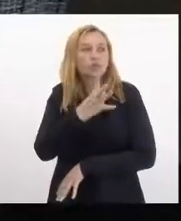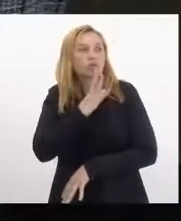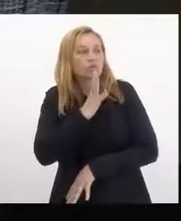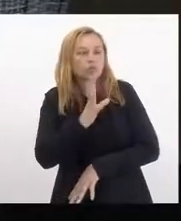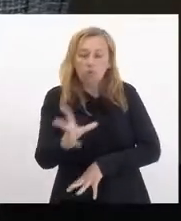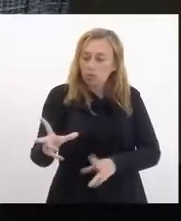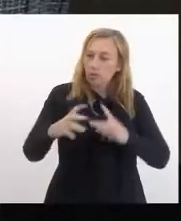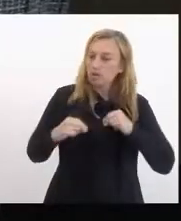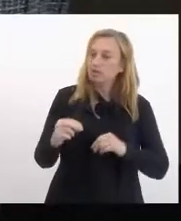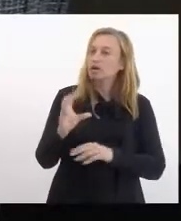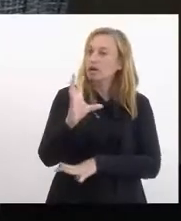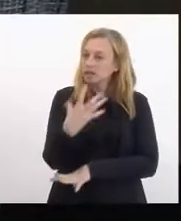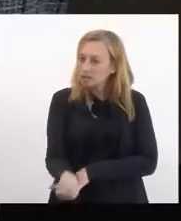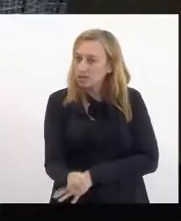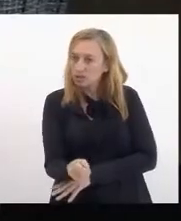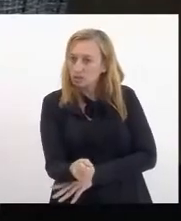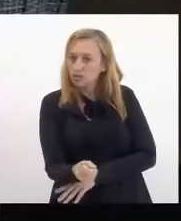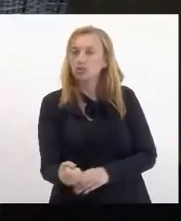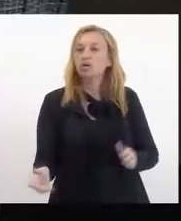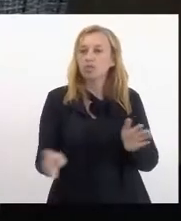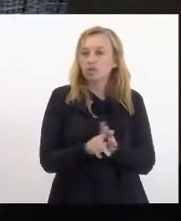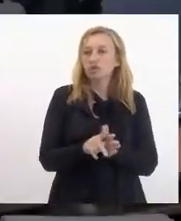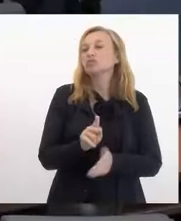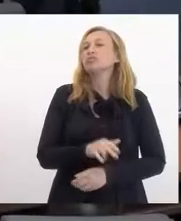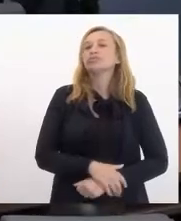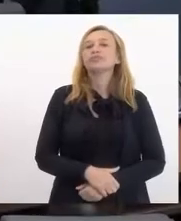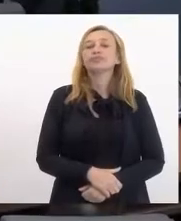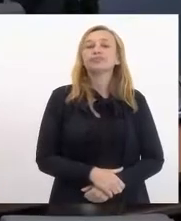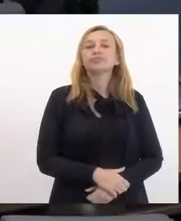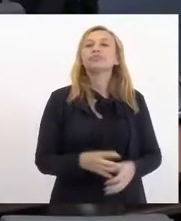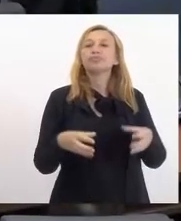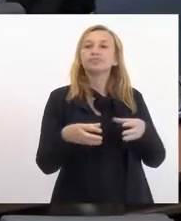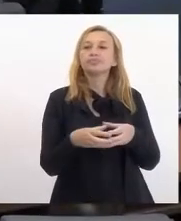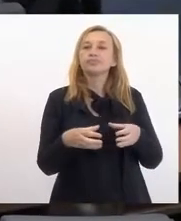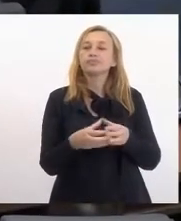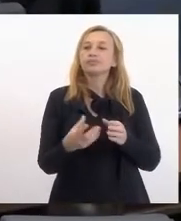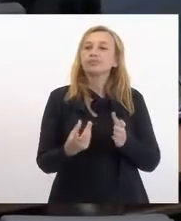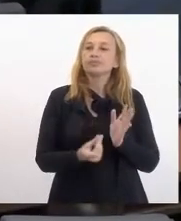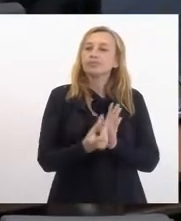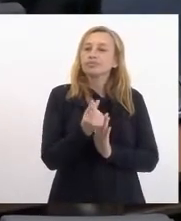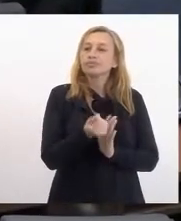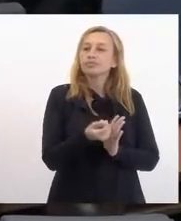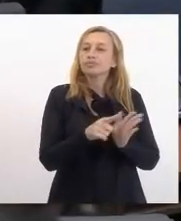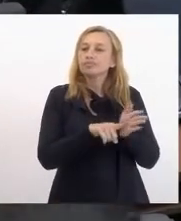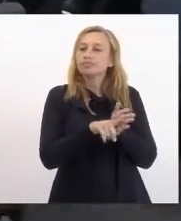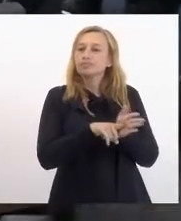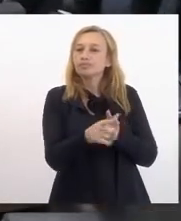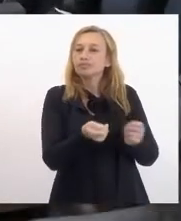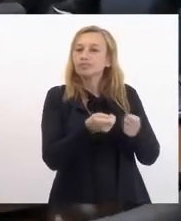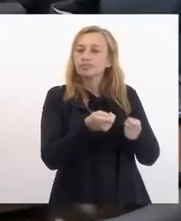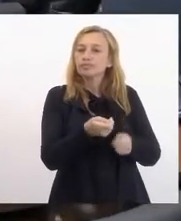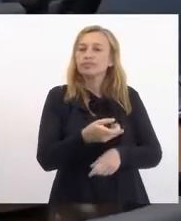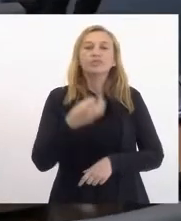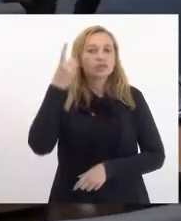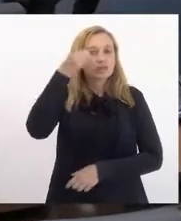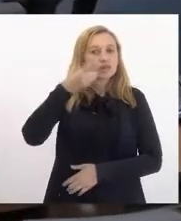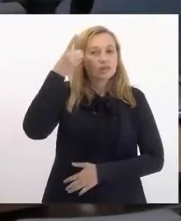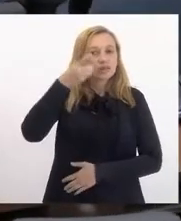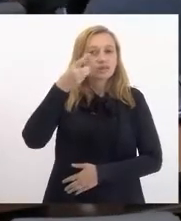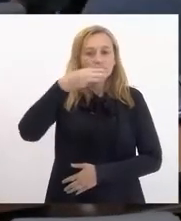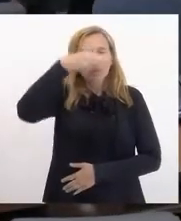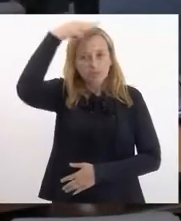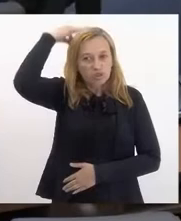no mérito, é favorável ao projeto. Pela Comissão de Orçamentos, Finanças, Fiscalização Financeira e Controle, deputado